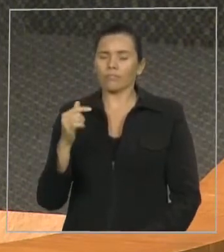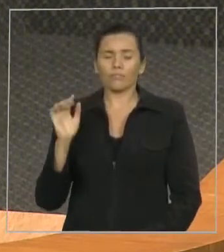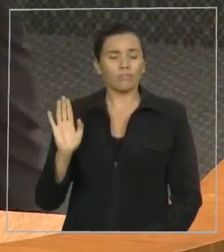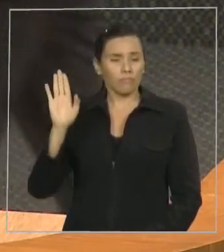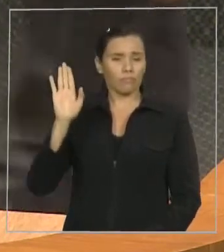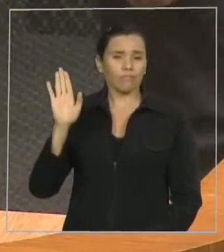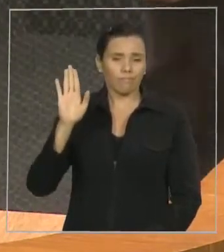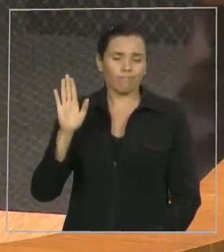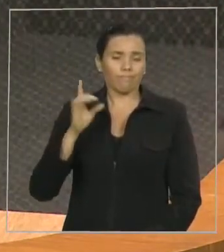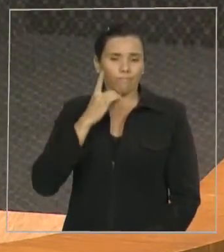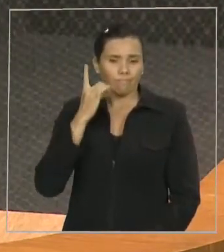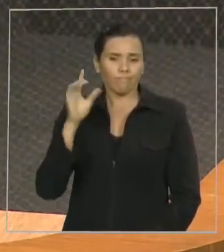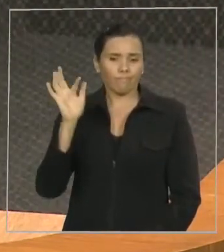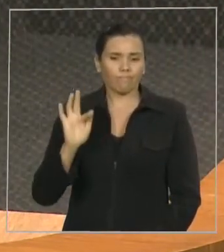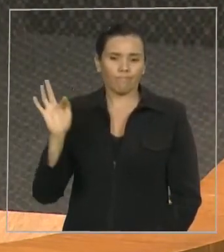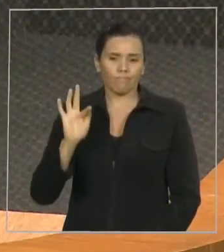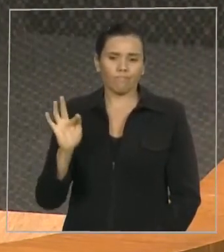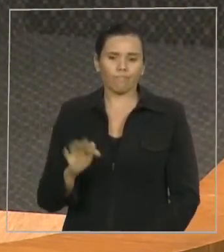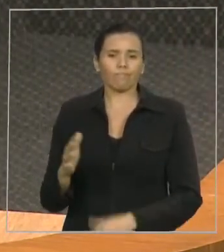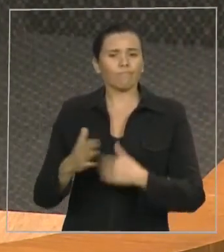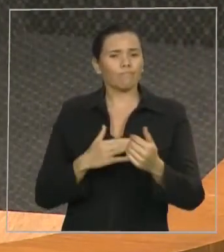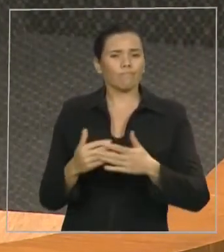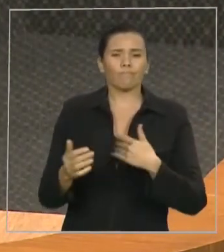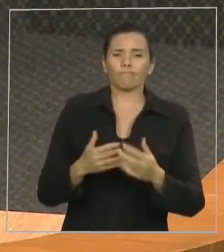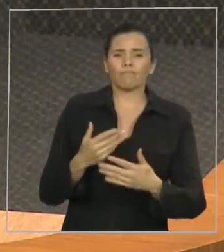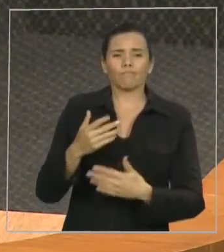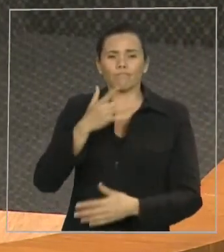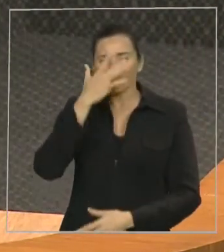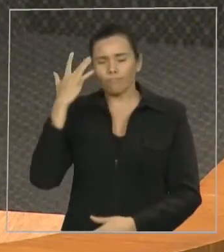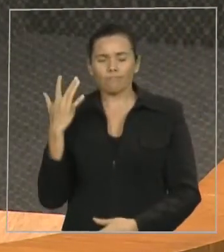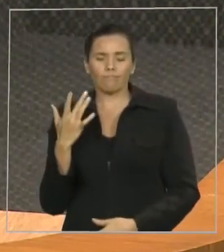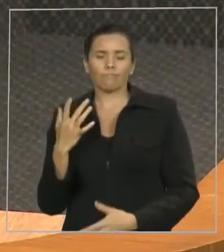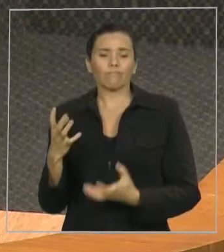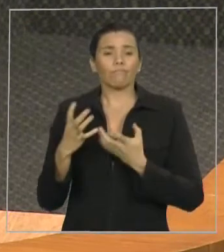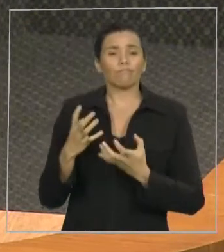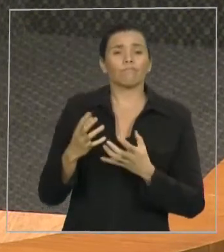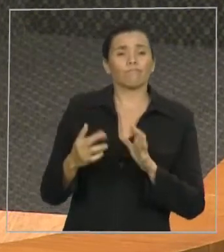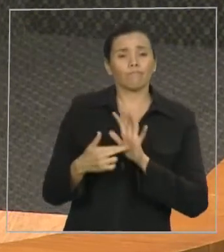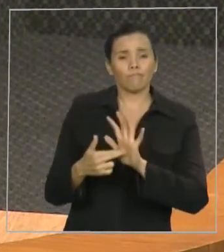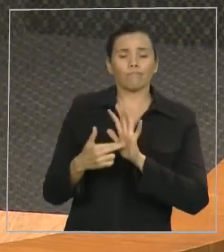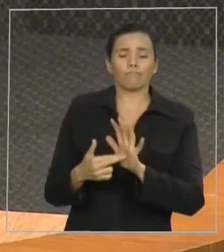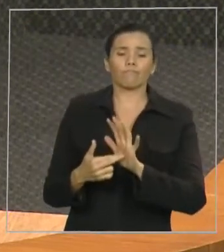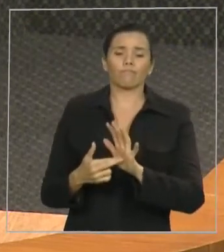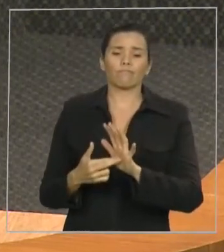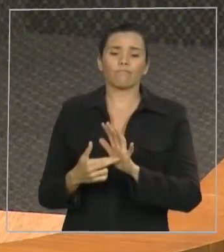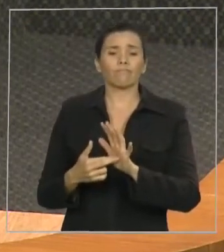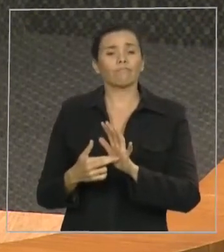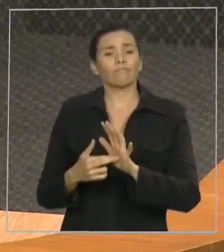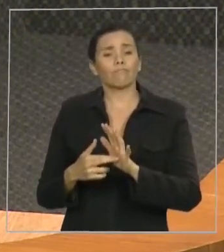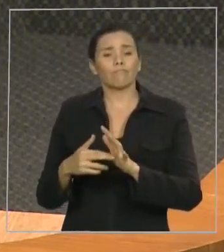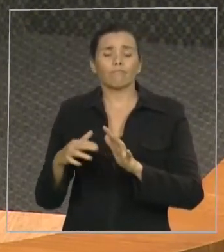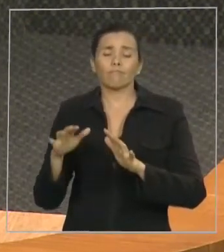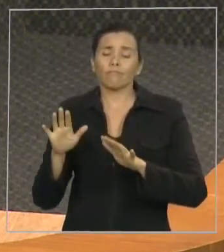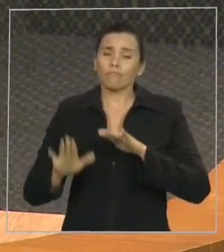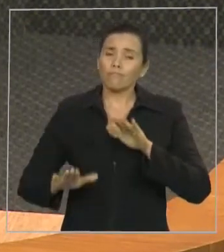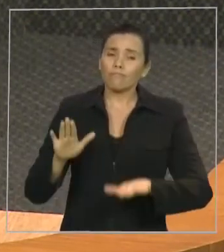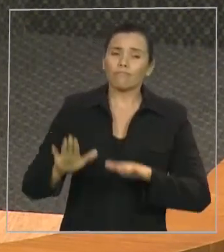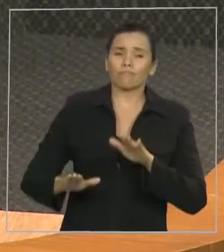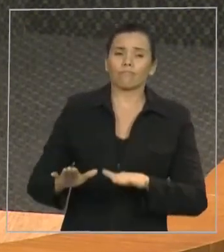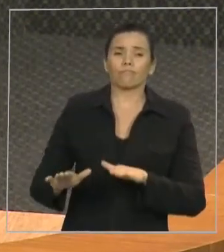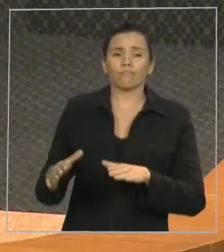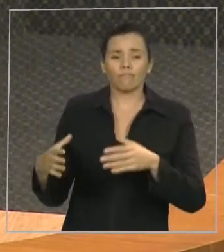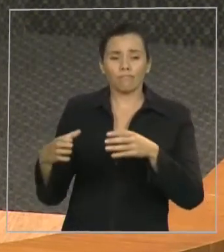cenário depende única e exclusivamente do partido. É o partido que decide e é o partido